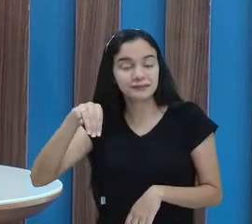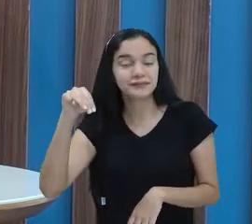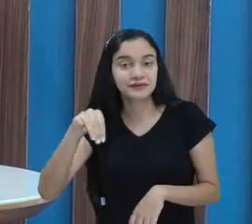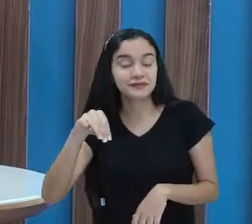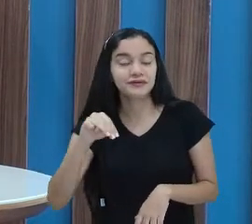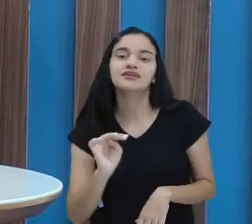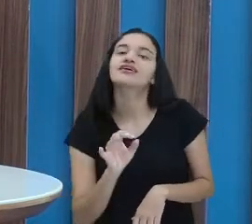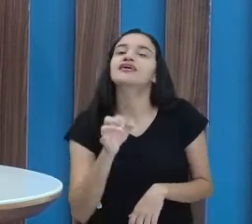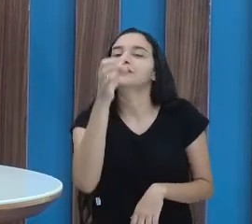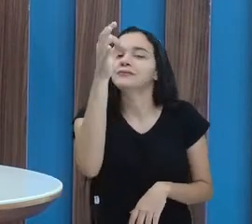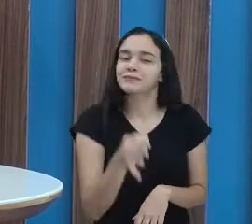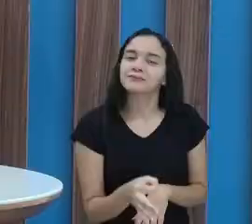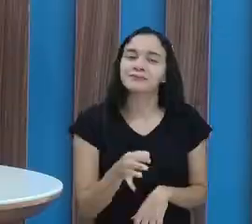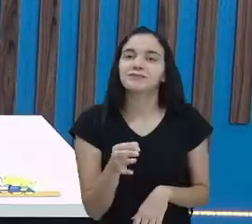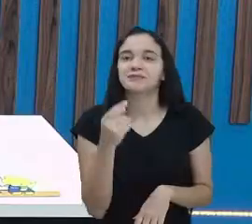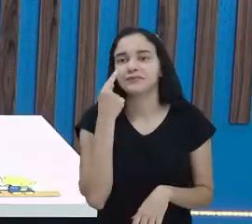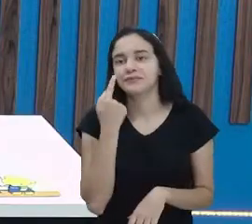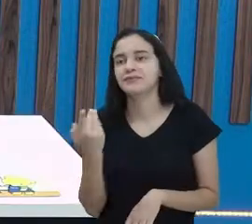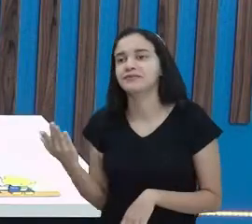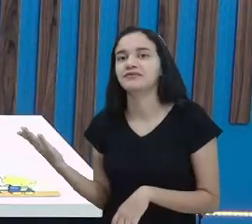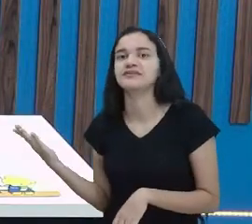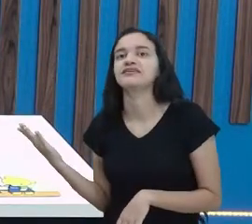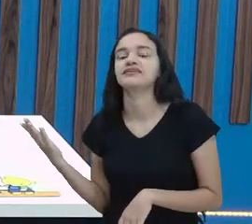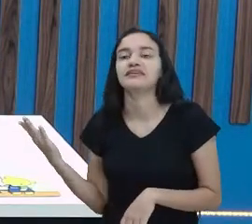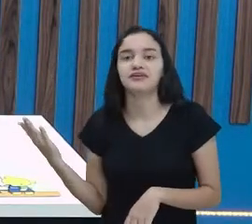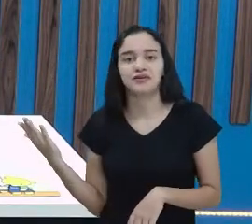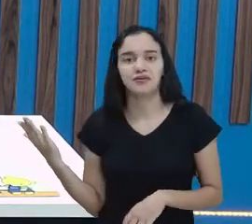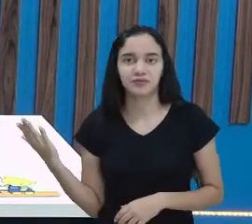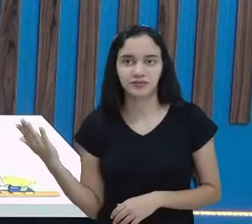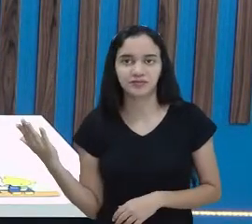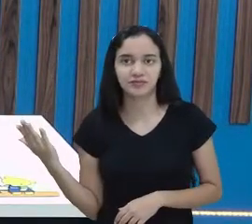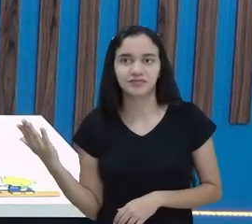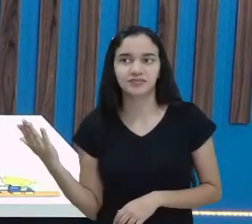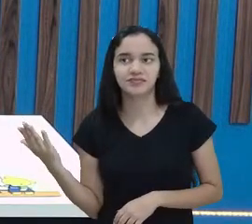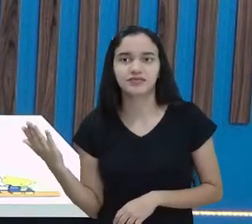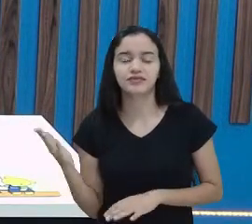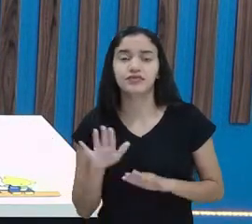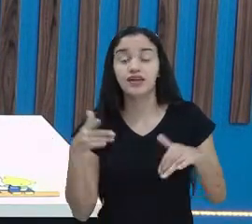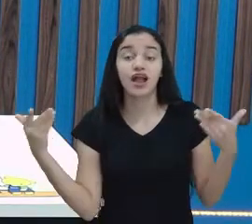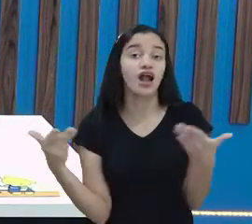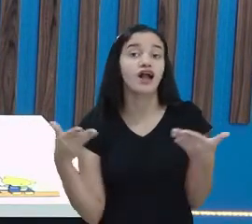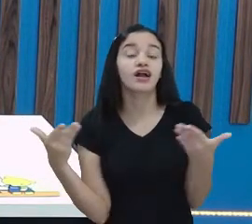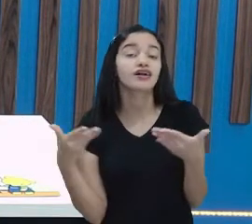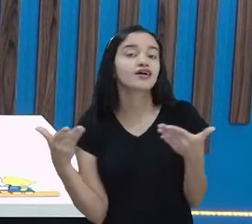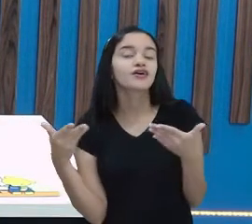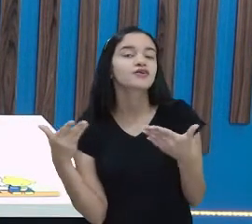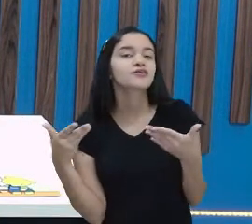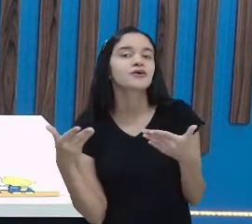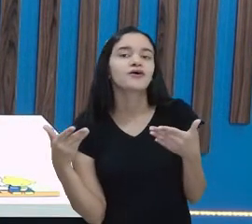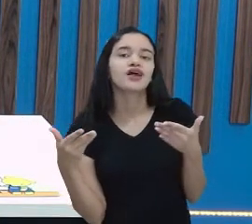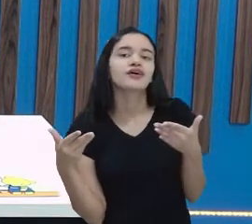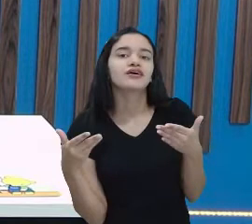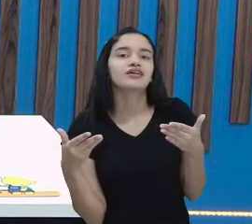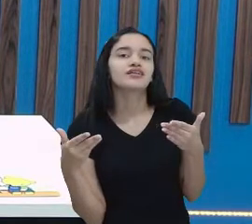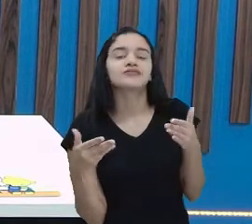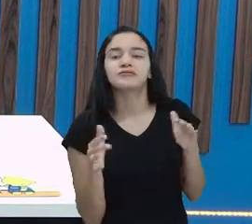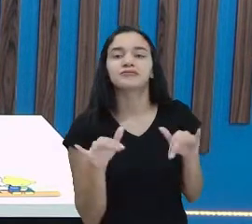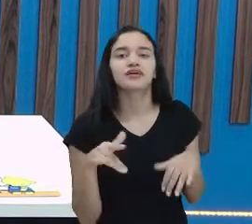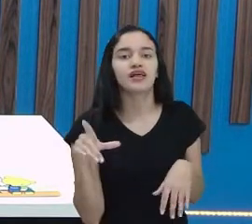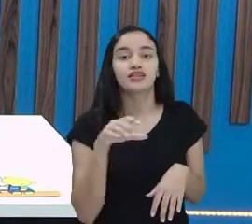né? Isso mesmo. O I aqui representa esses 2 pontinhos. E agora aqui na terceira opção eu